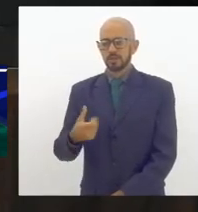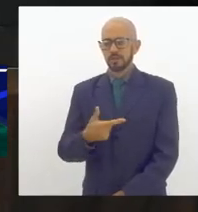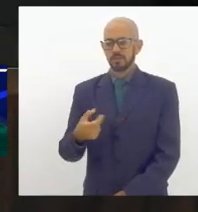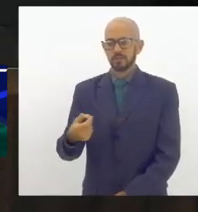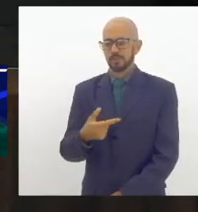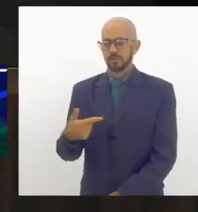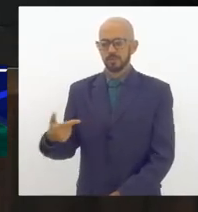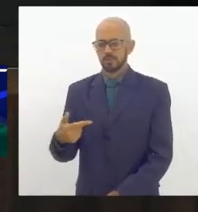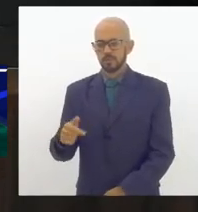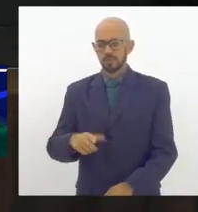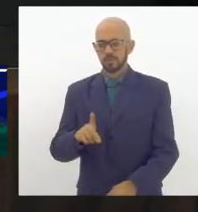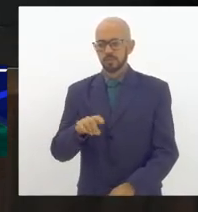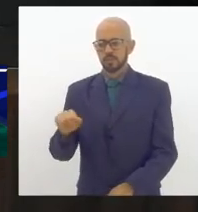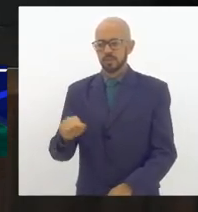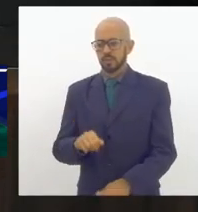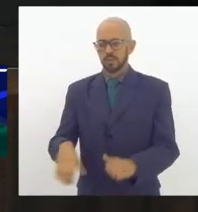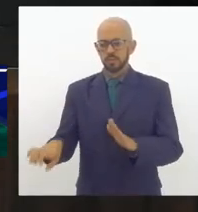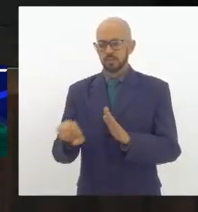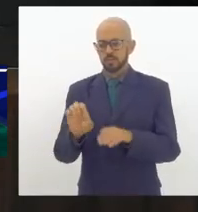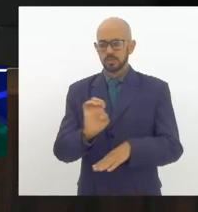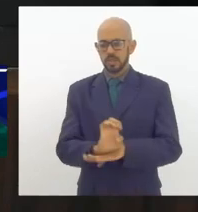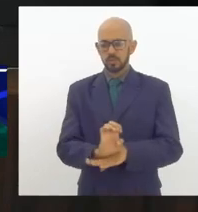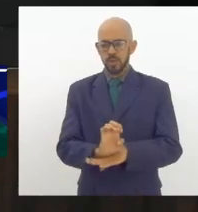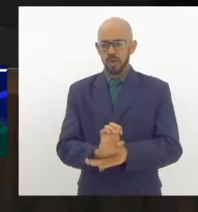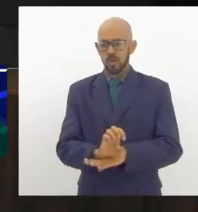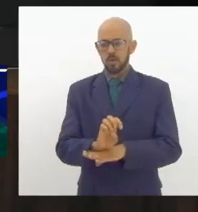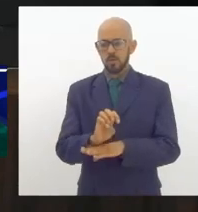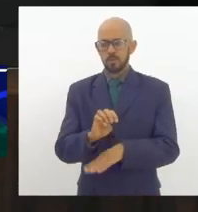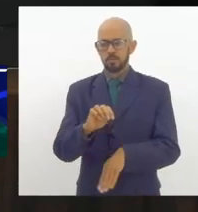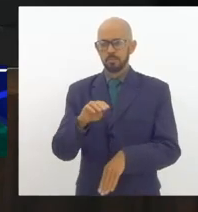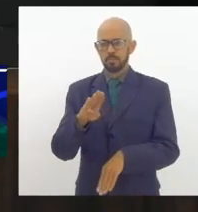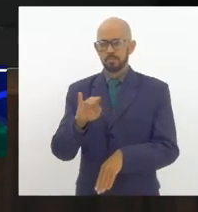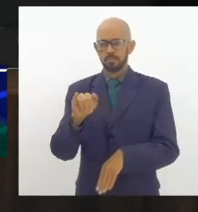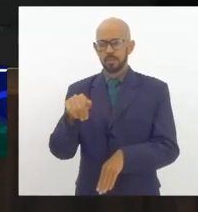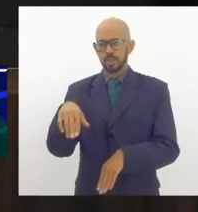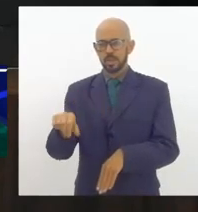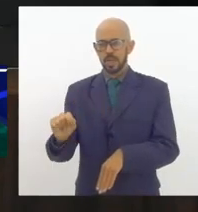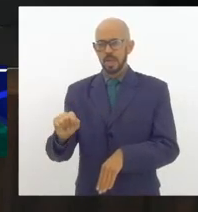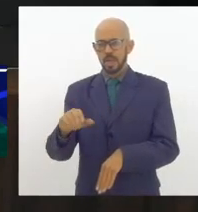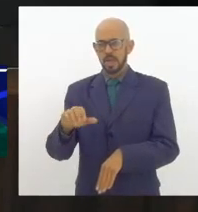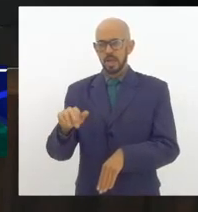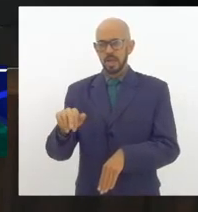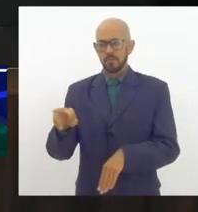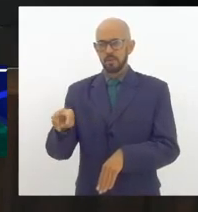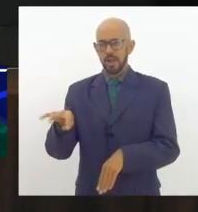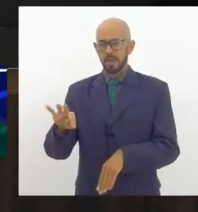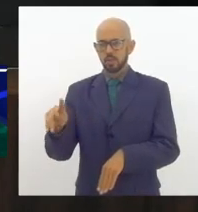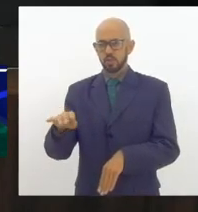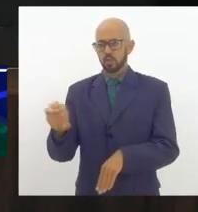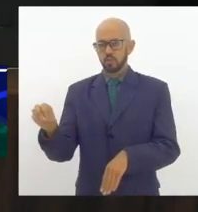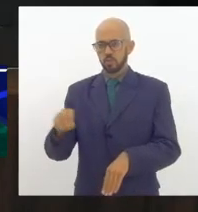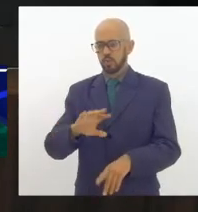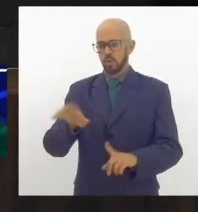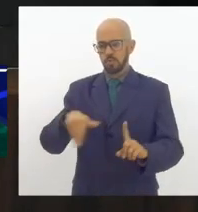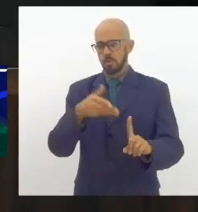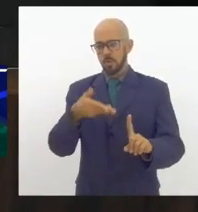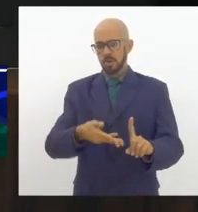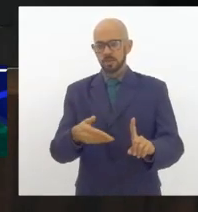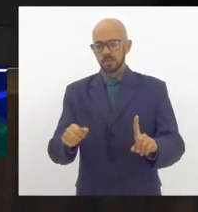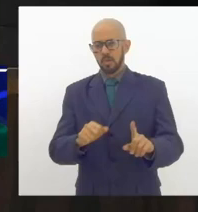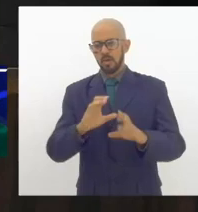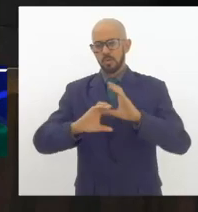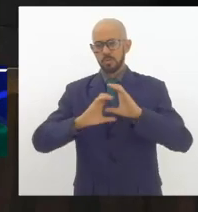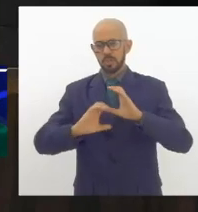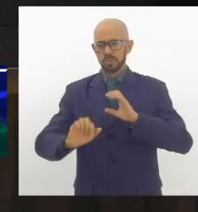que inclui o dia Estadual Bira Carvalho em homenagem a comunicar comunicação favelada e periférica no calendário Oficial do Estado